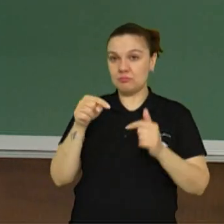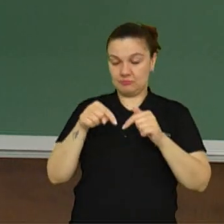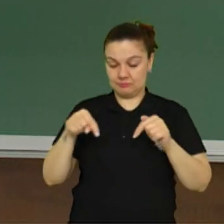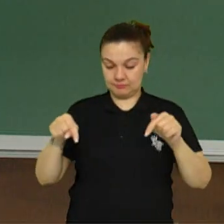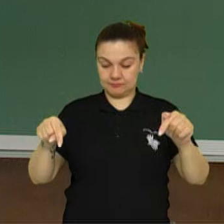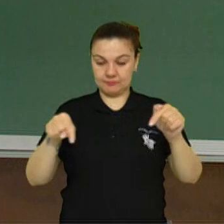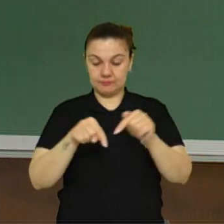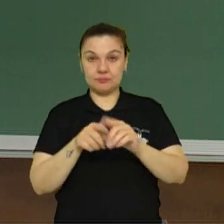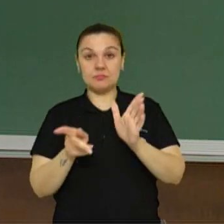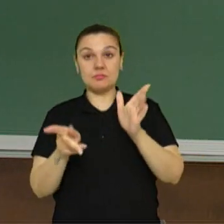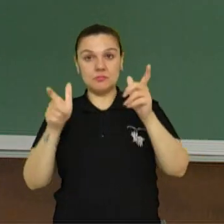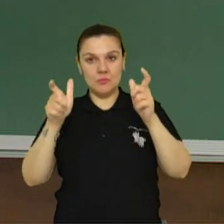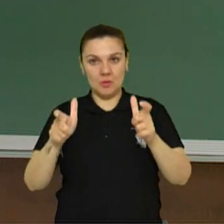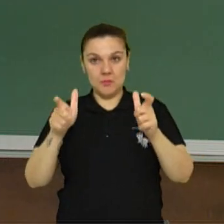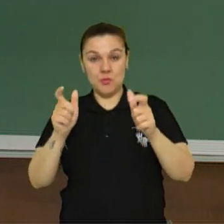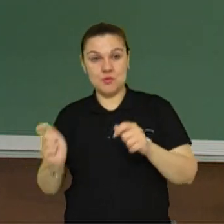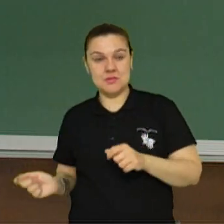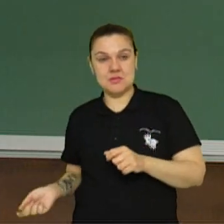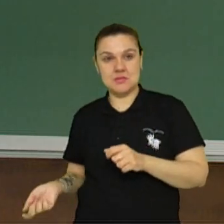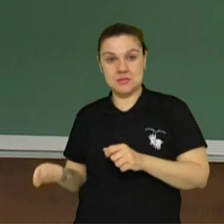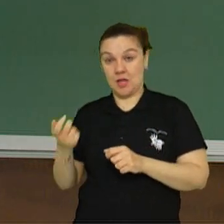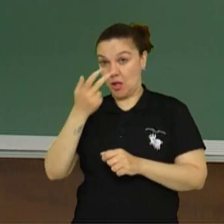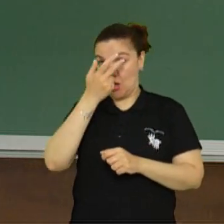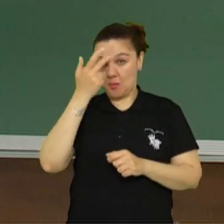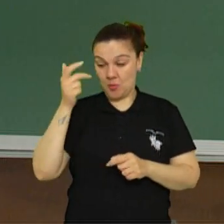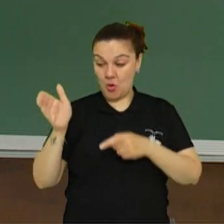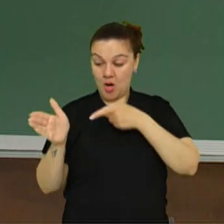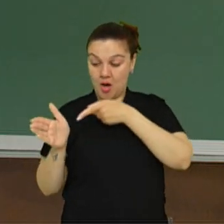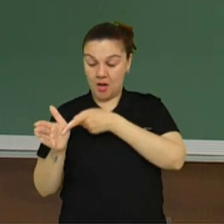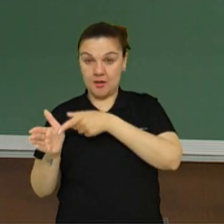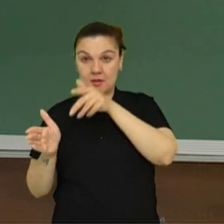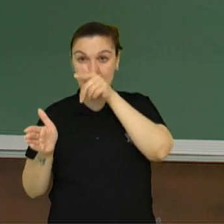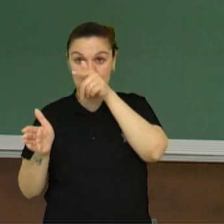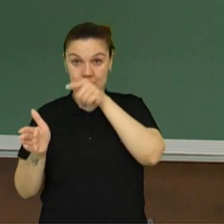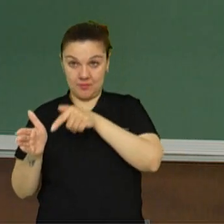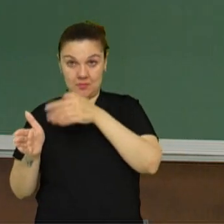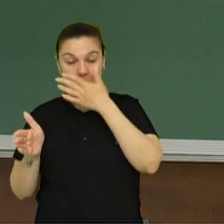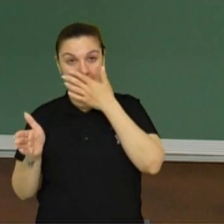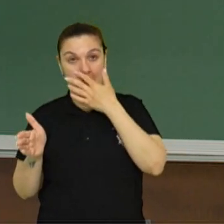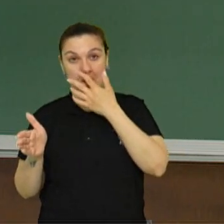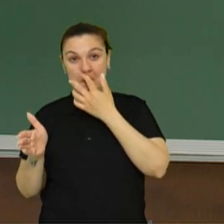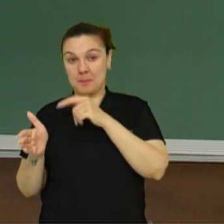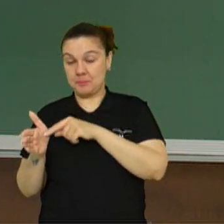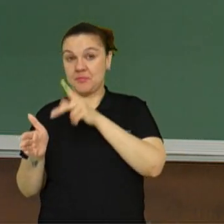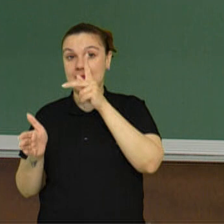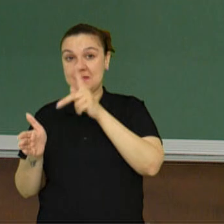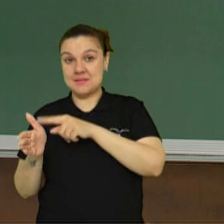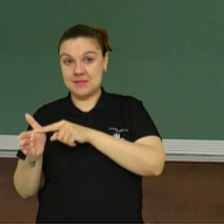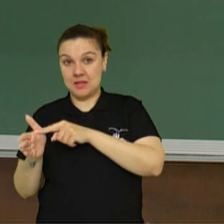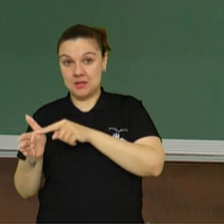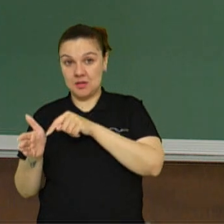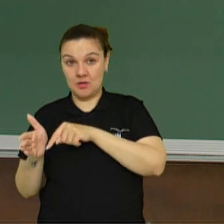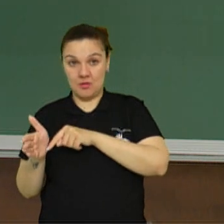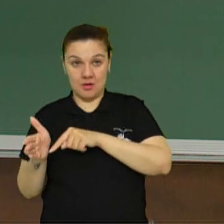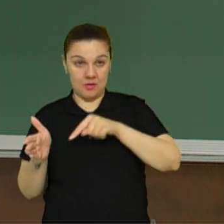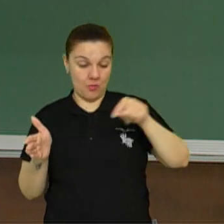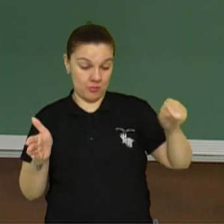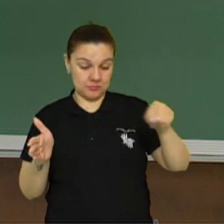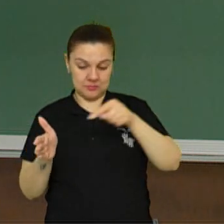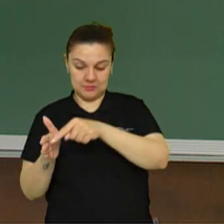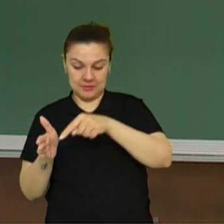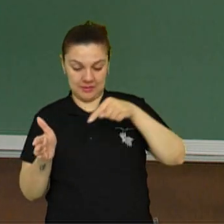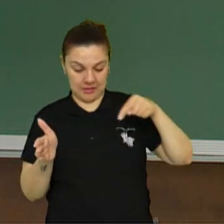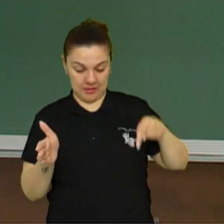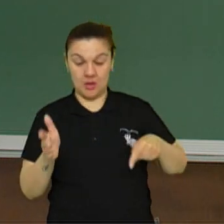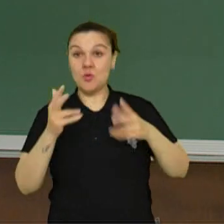saque, né? O saque sempre acontece aqui na linha de fundo, tá? E sempre no quadrante contrário. A gente vai